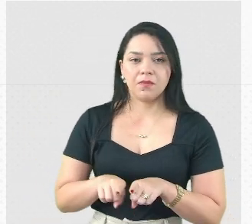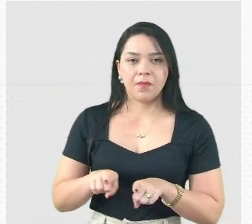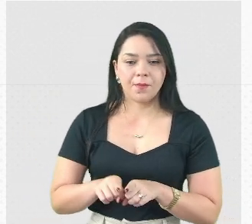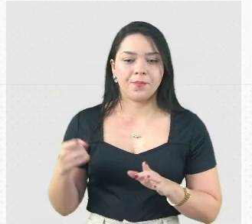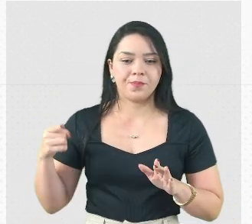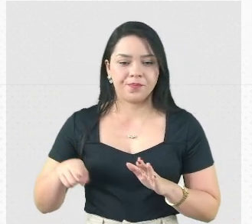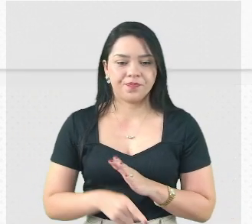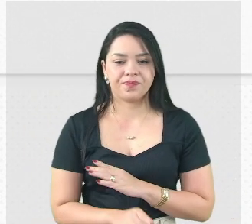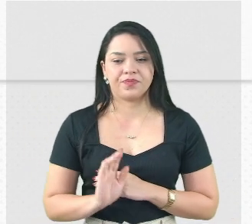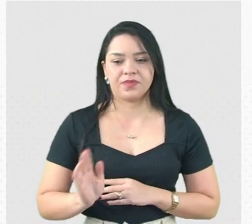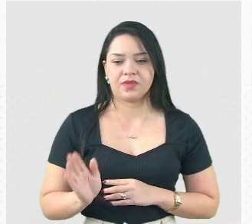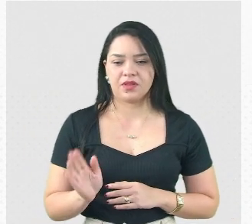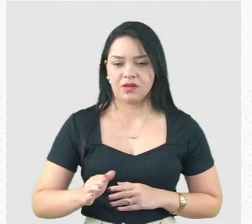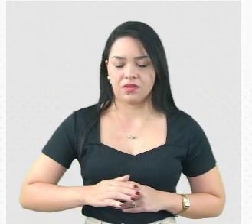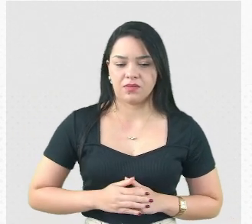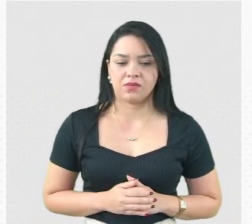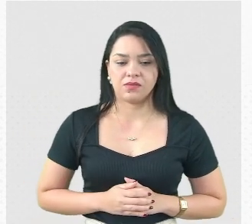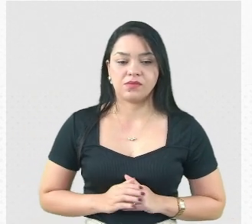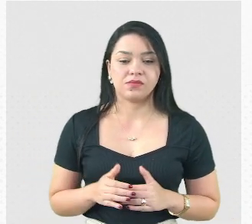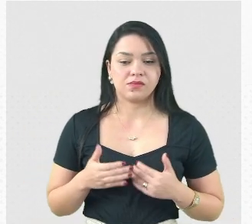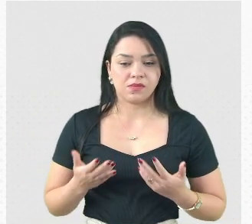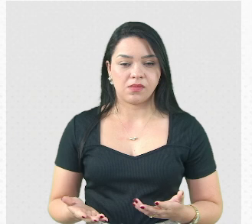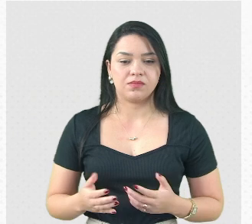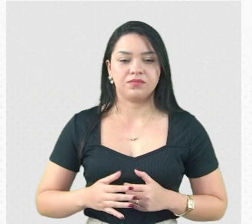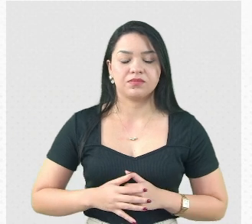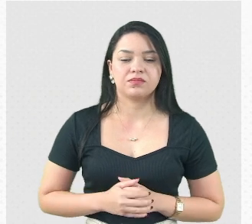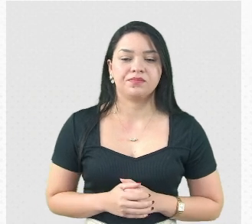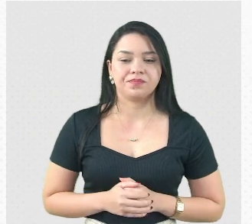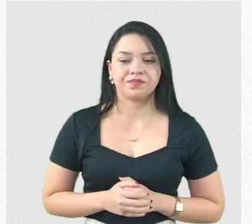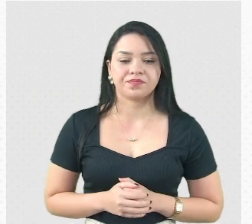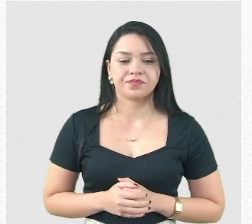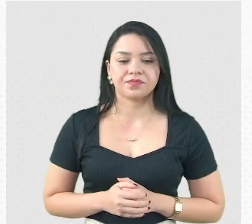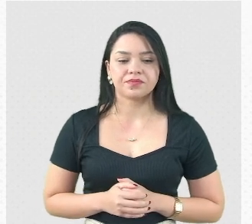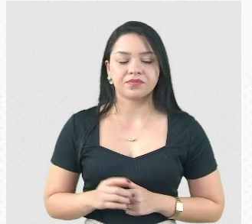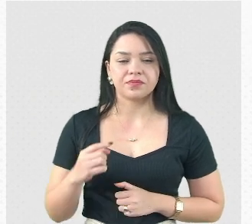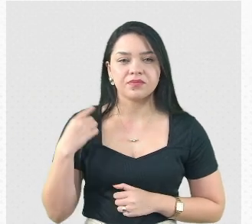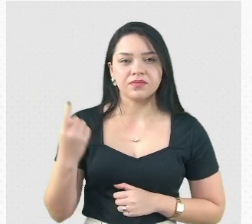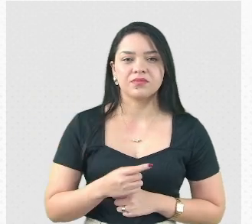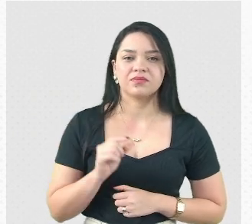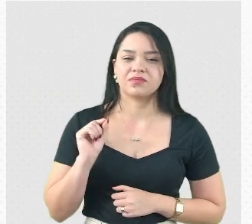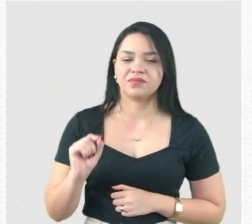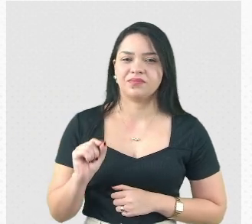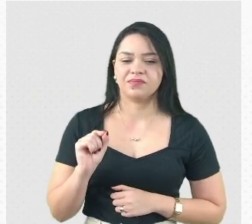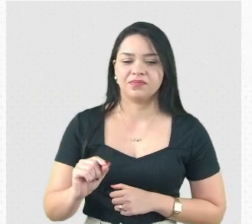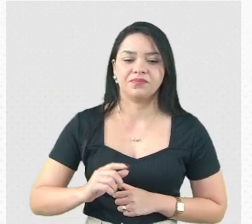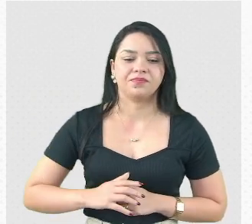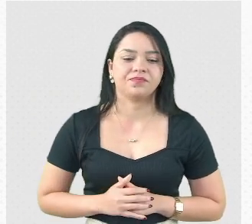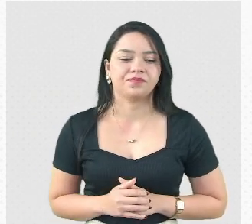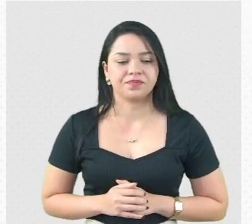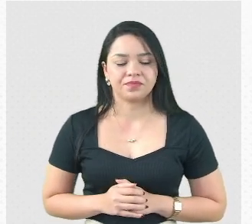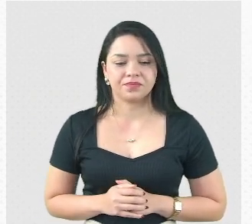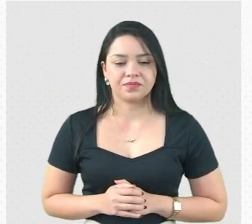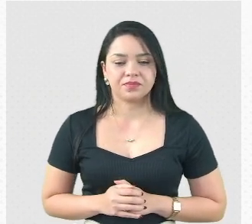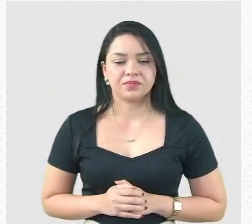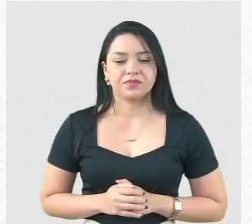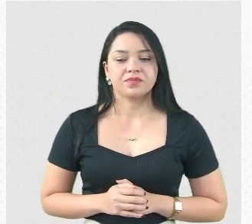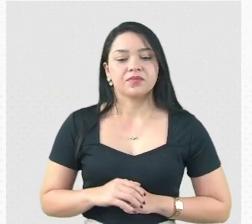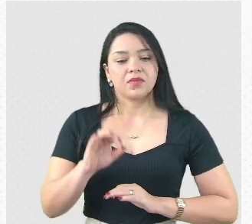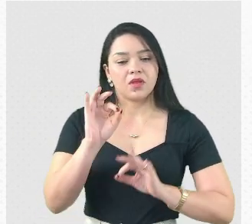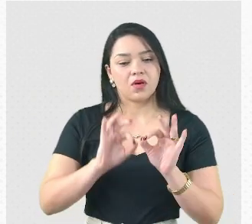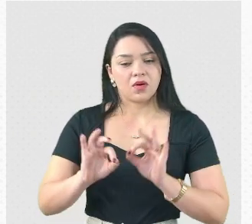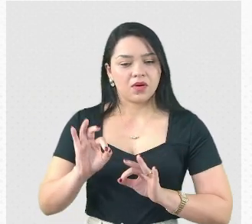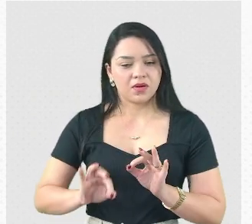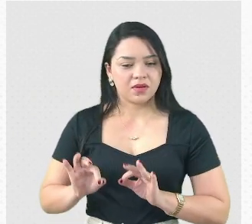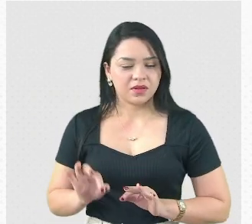intensidade definidas. Aí aqui, nós iremos marcar bem aqui, ó. São organizadas